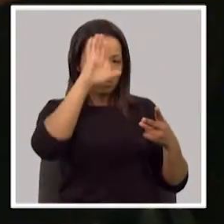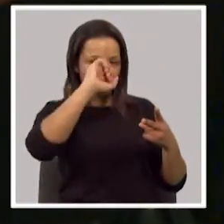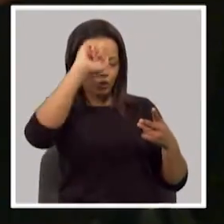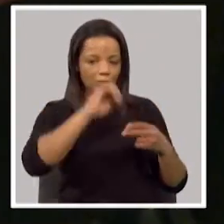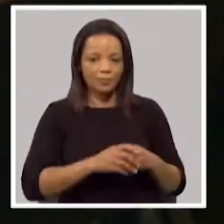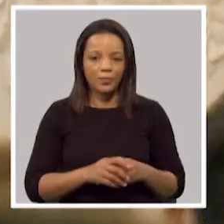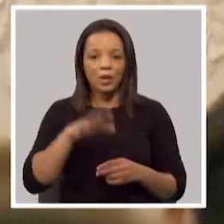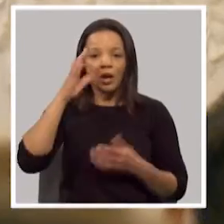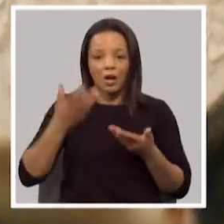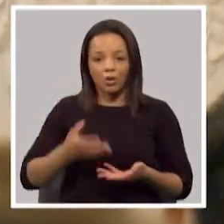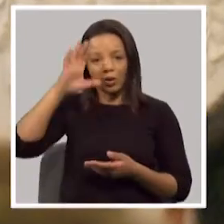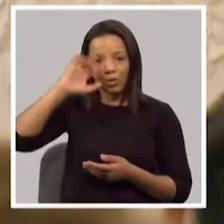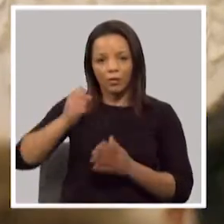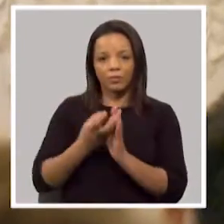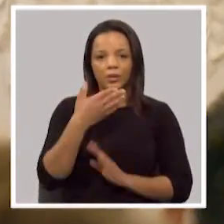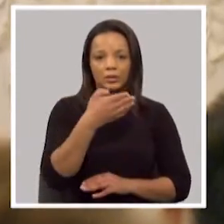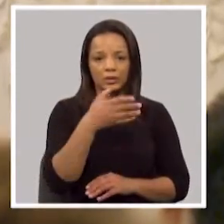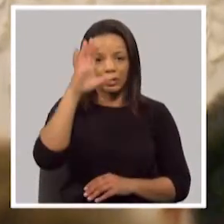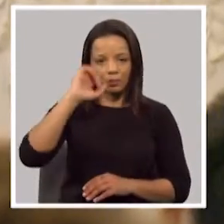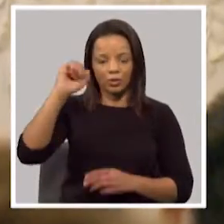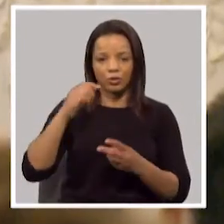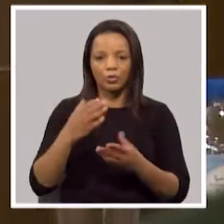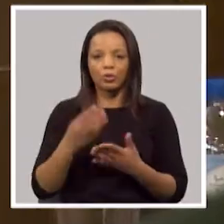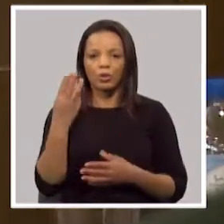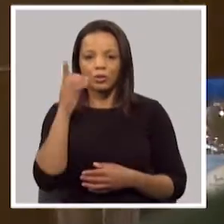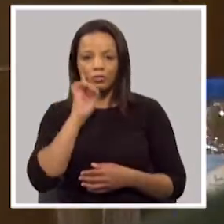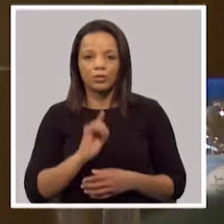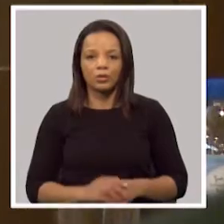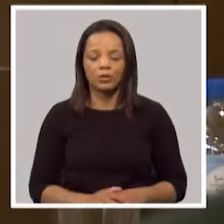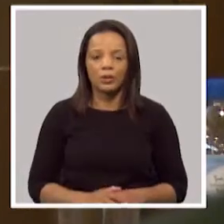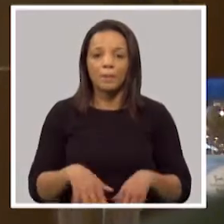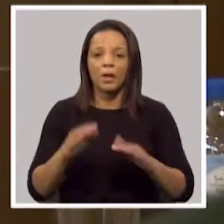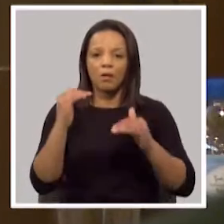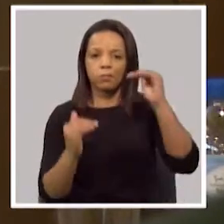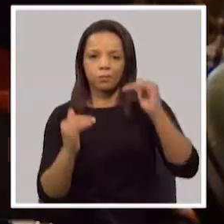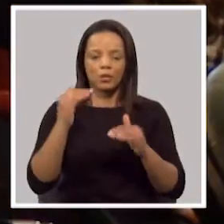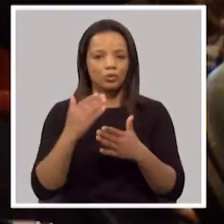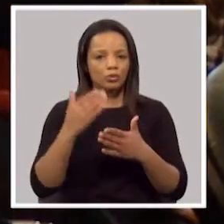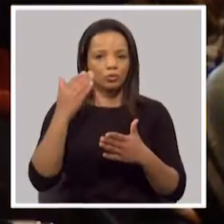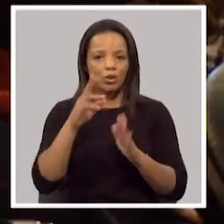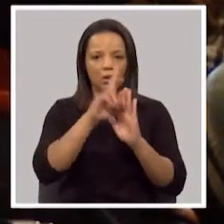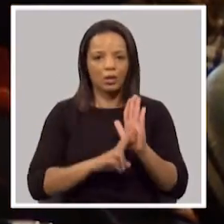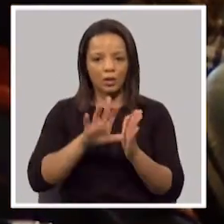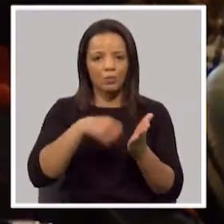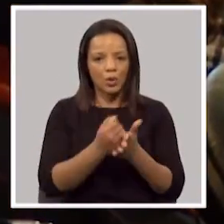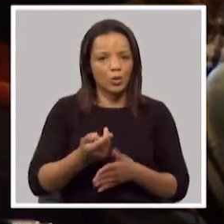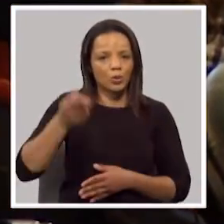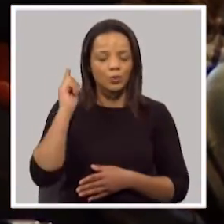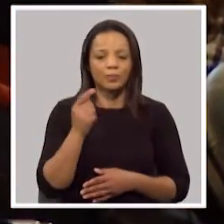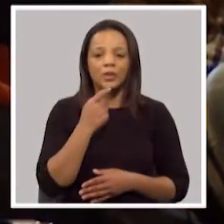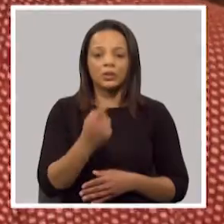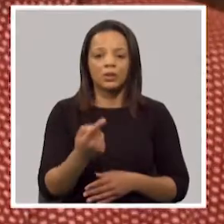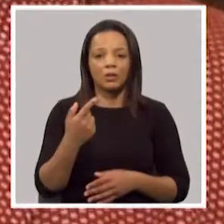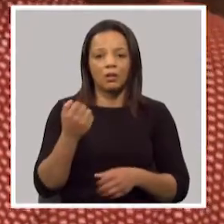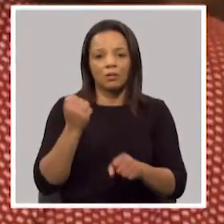31 ministras. O governo atual tem 17 ministros, só 3 são mulheres. Mas a desigualdade não é regra absoluta. Devo